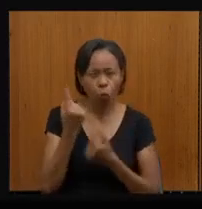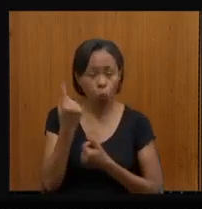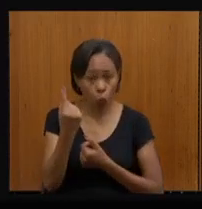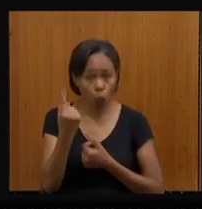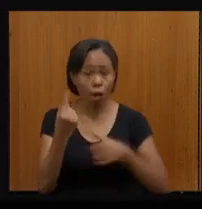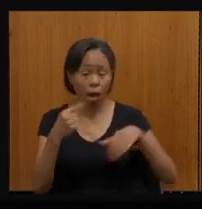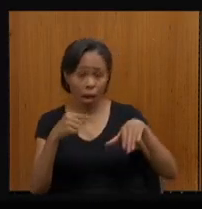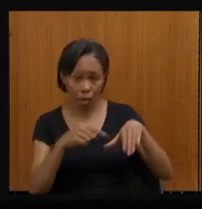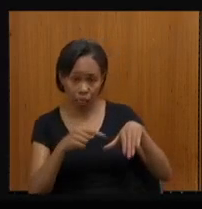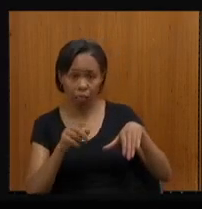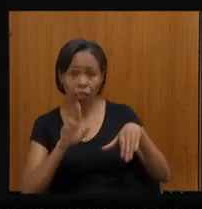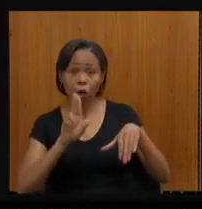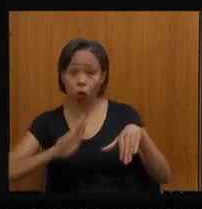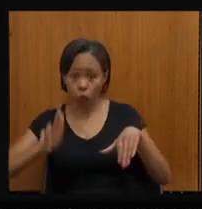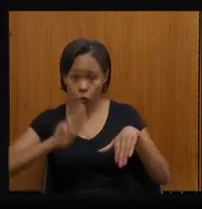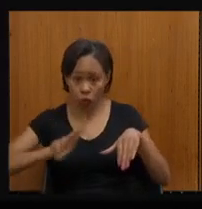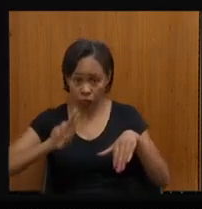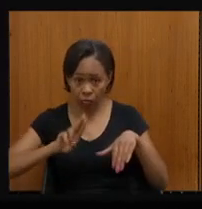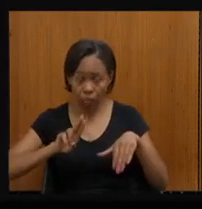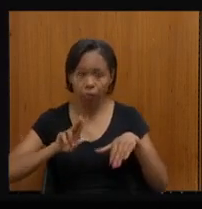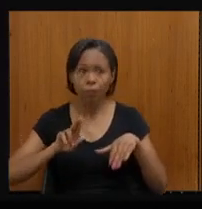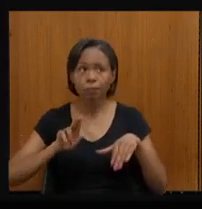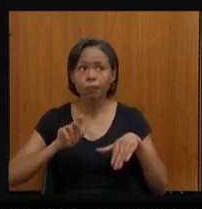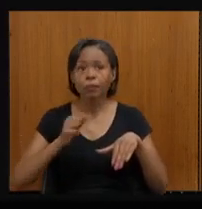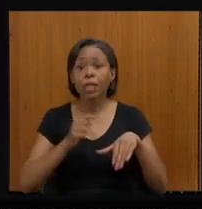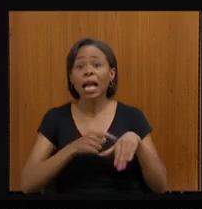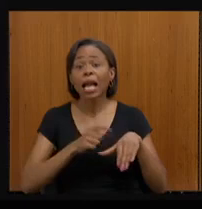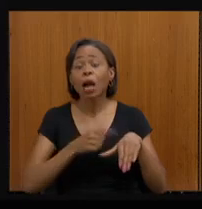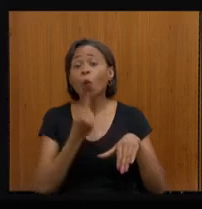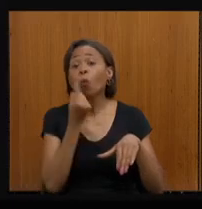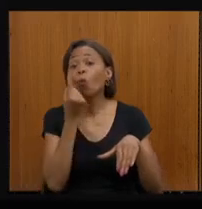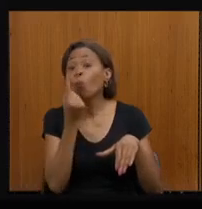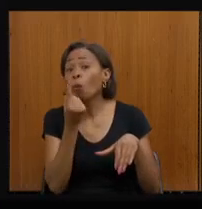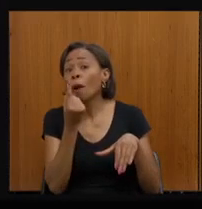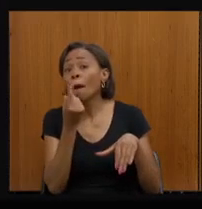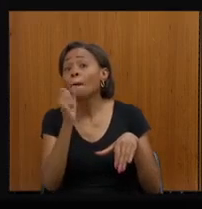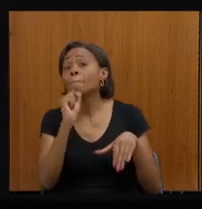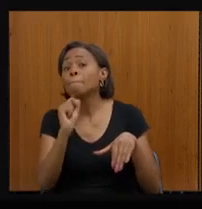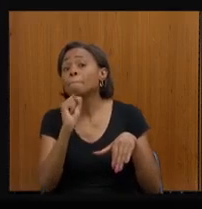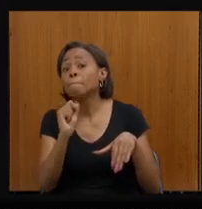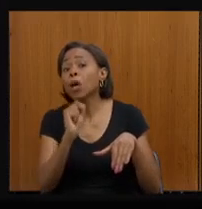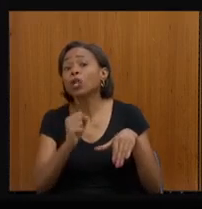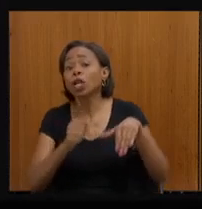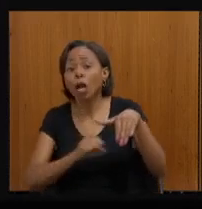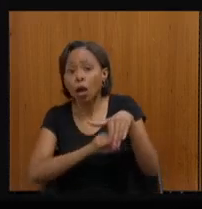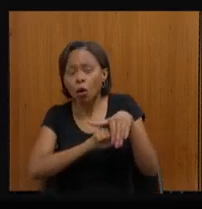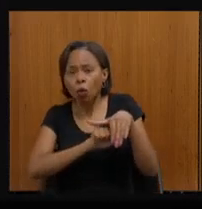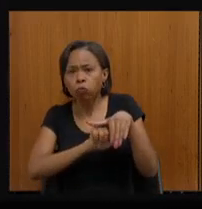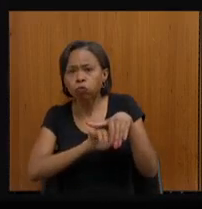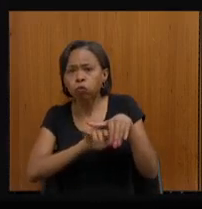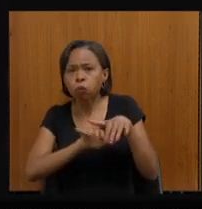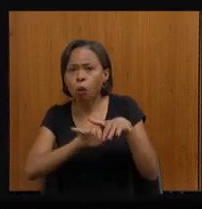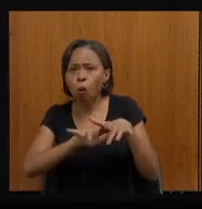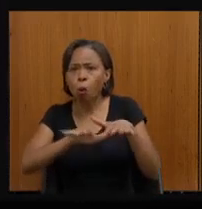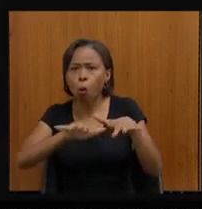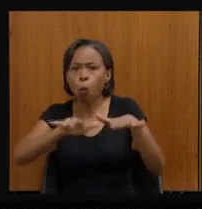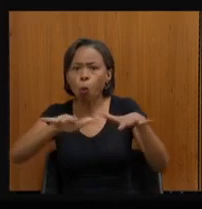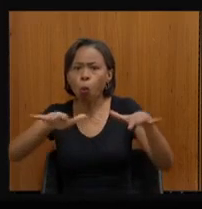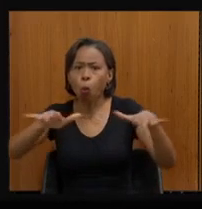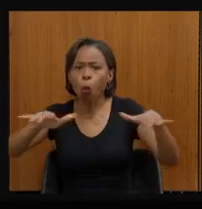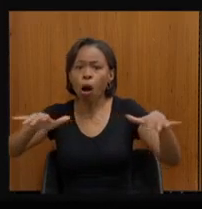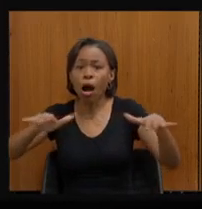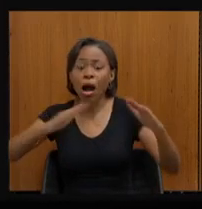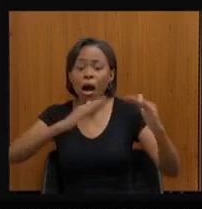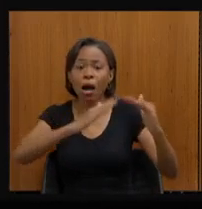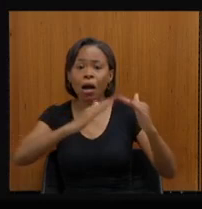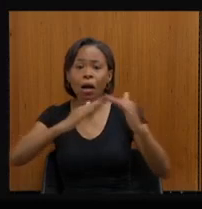ser utilizado no projeto Inicial ela sozinha consegue abastecer de tem fazer residência e